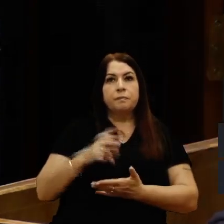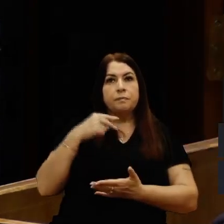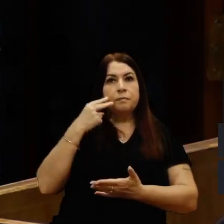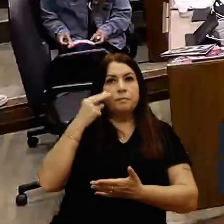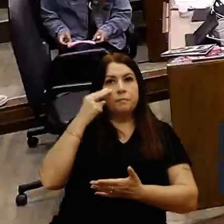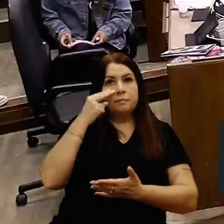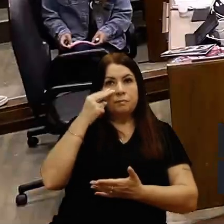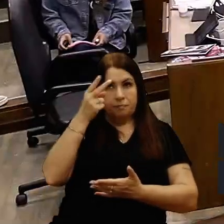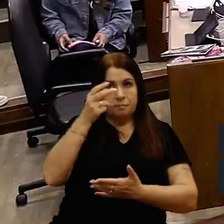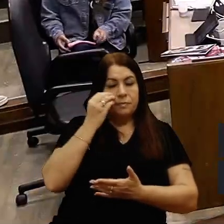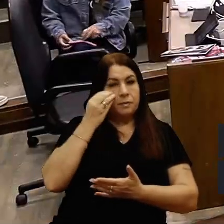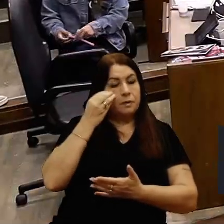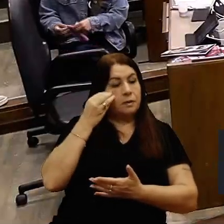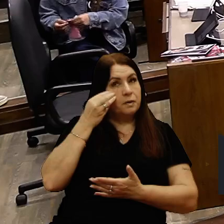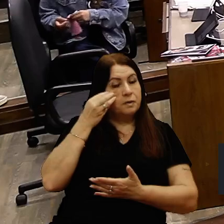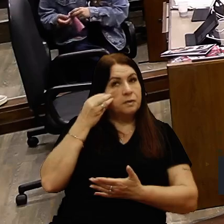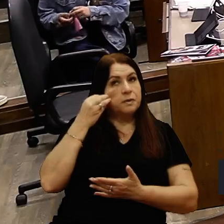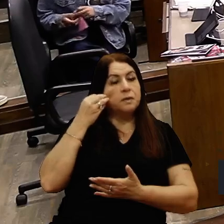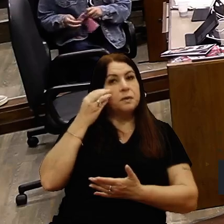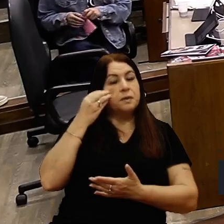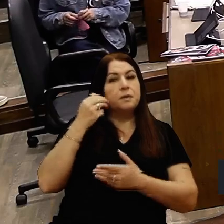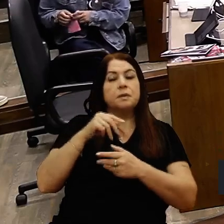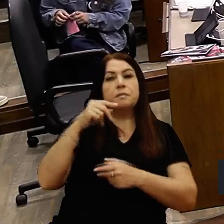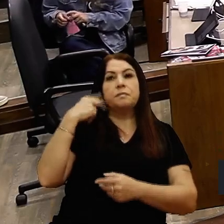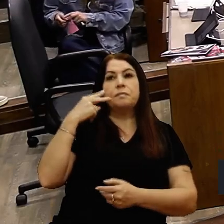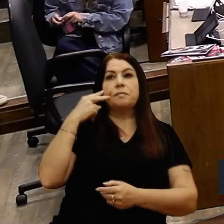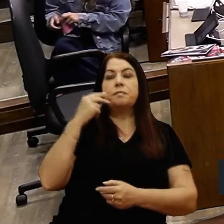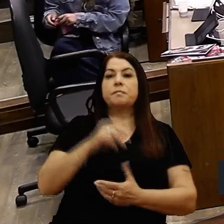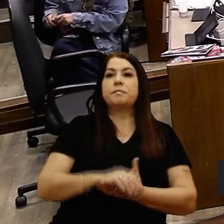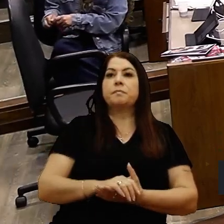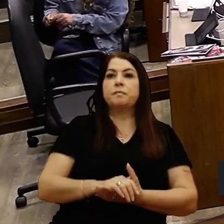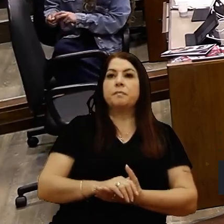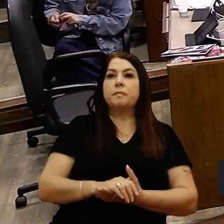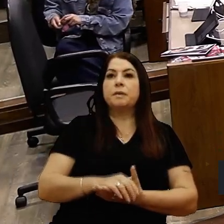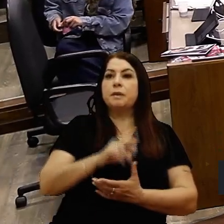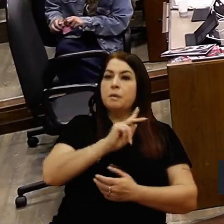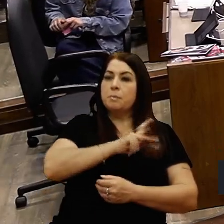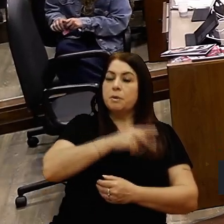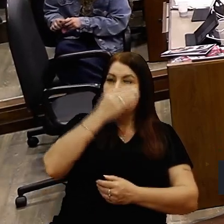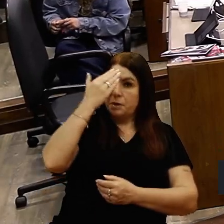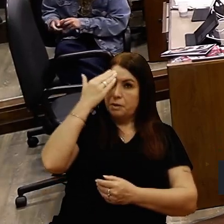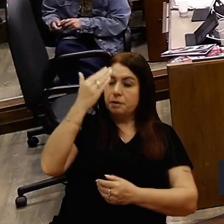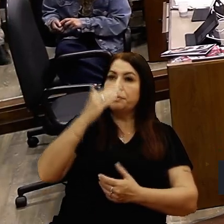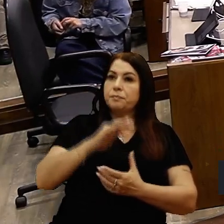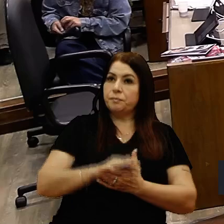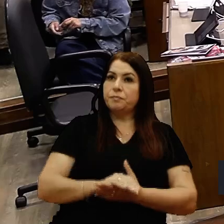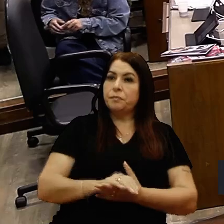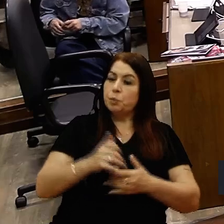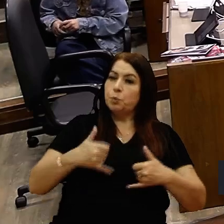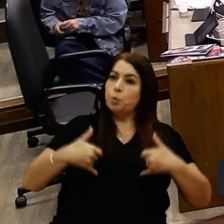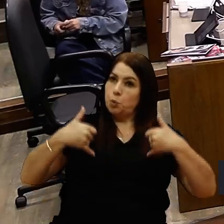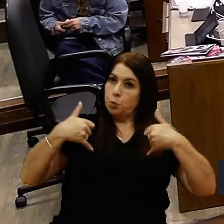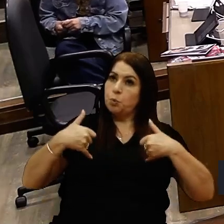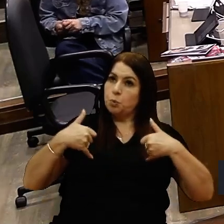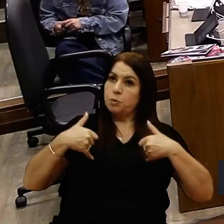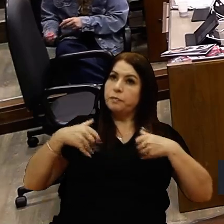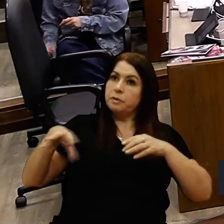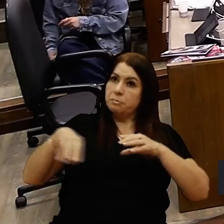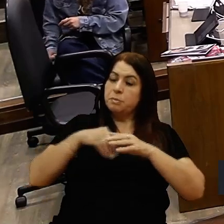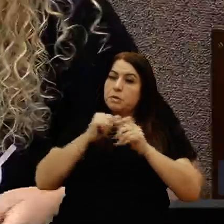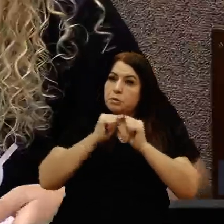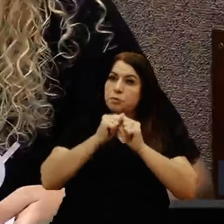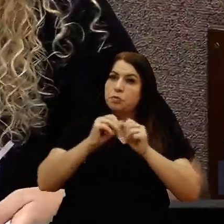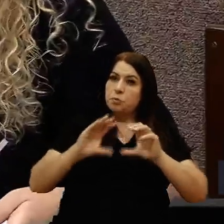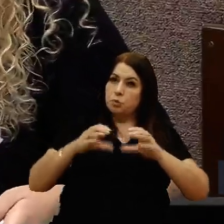sua parte. Vereador Pedro, obrigado pela parte. Eu queria dizer para o senhor que é um orgulho muito grande fazer parte do